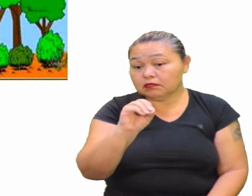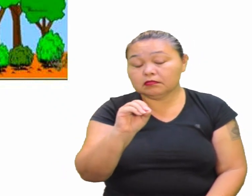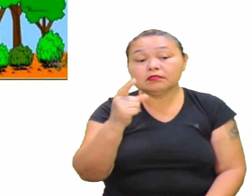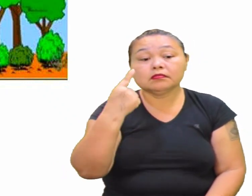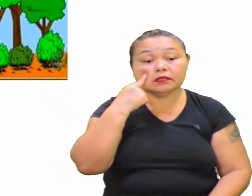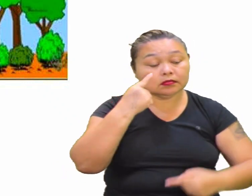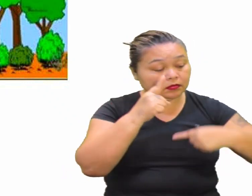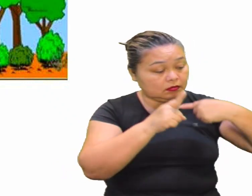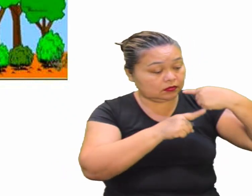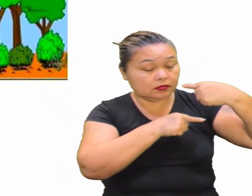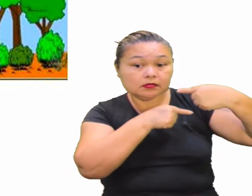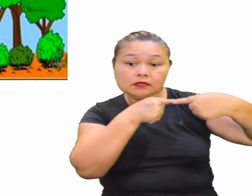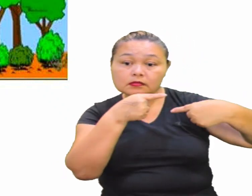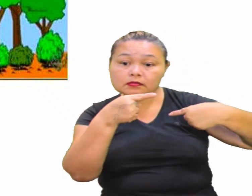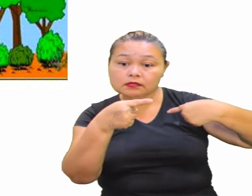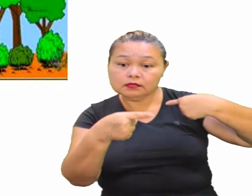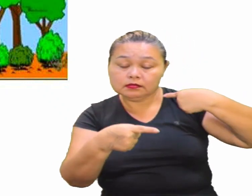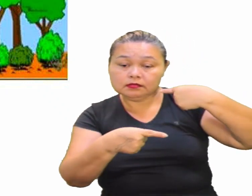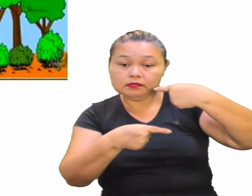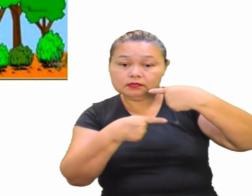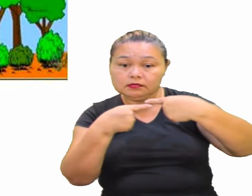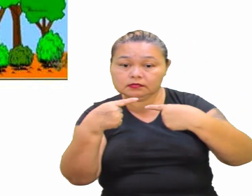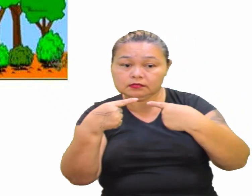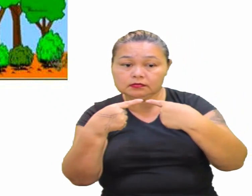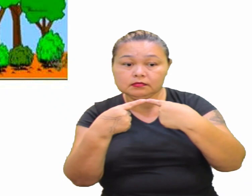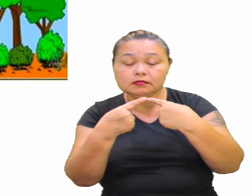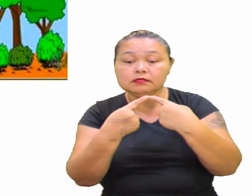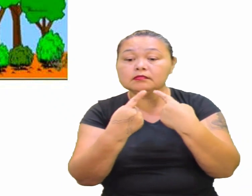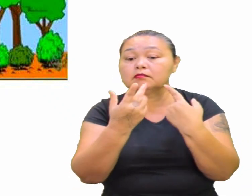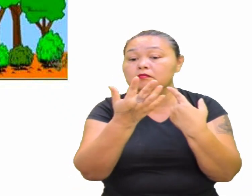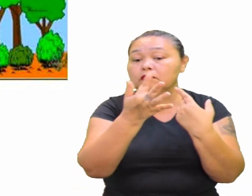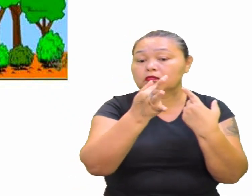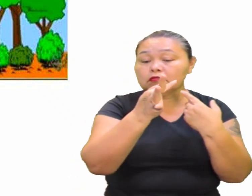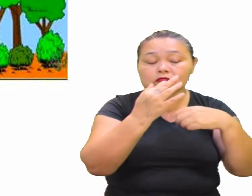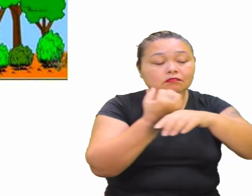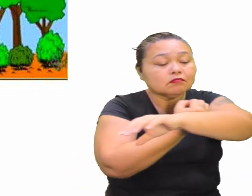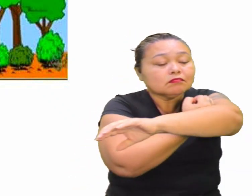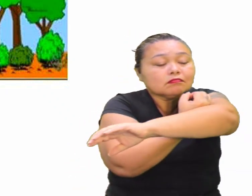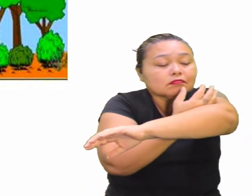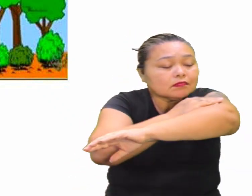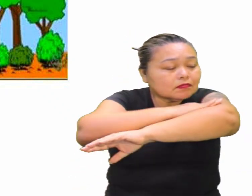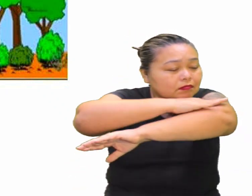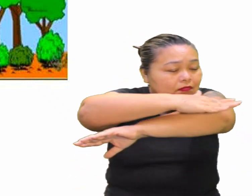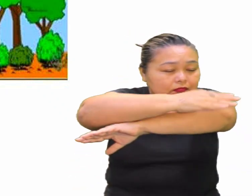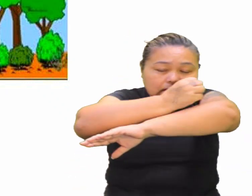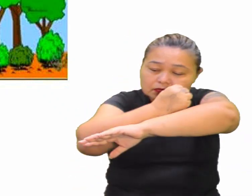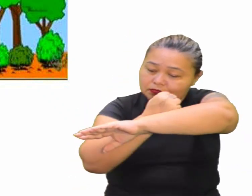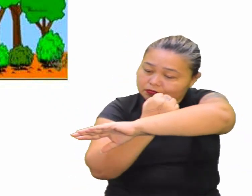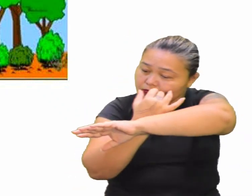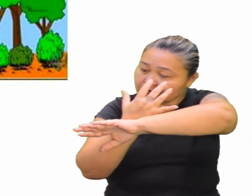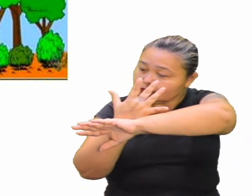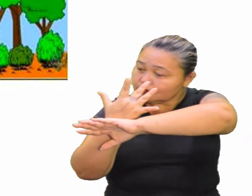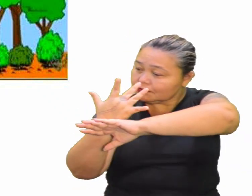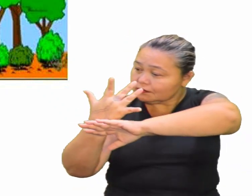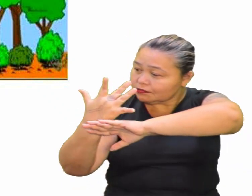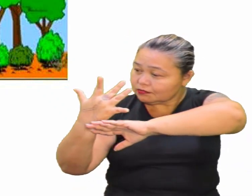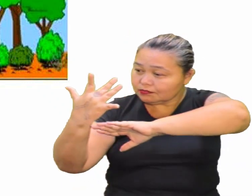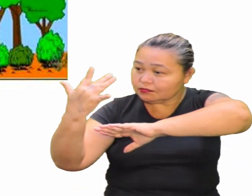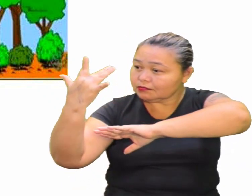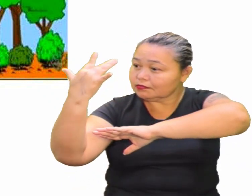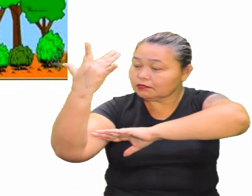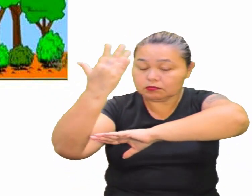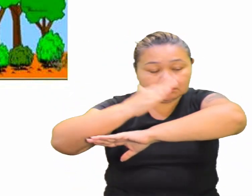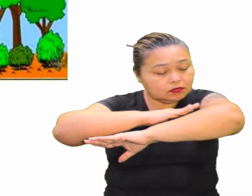e a gente está mostrando o desenvolvimento da flora, ou seja, de toda a vegetação, porque essa vegetação,